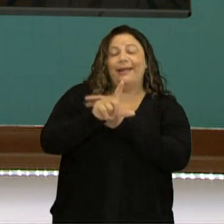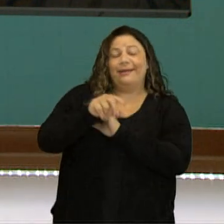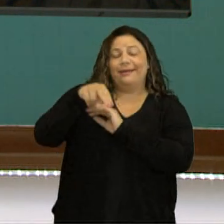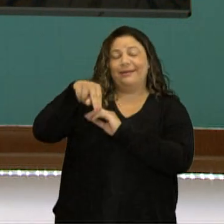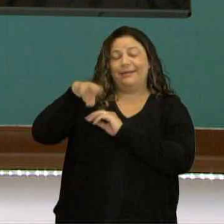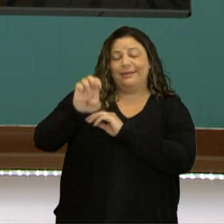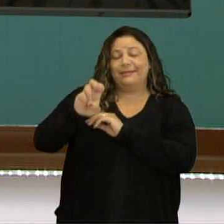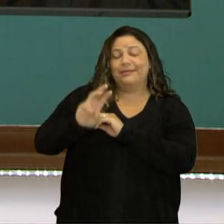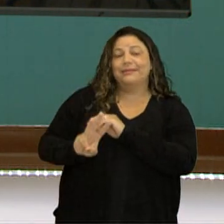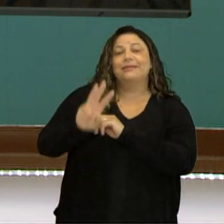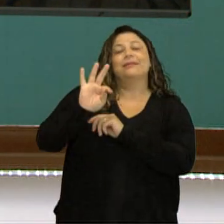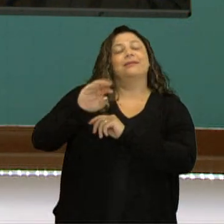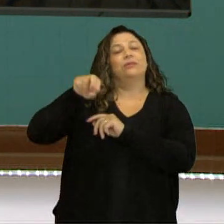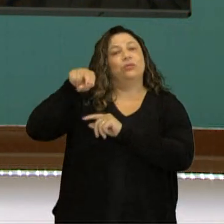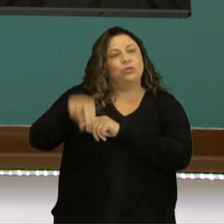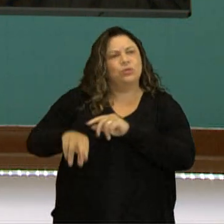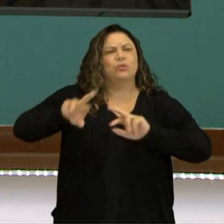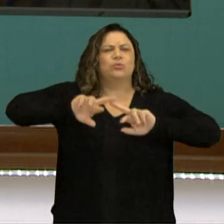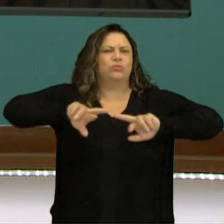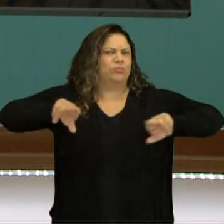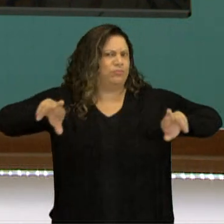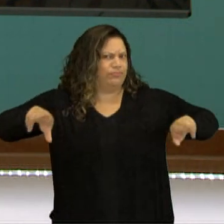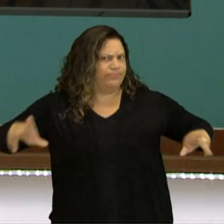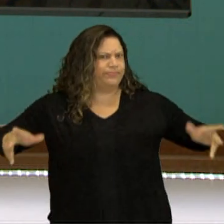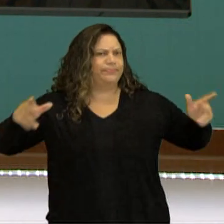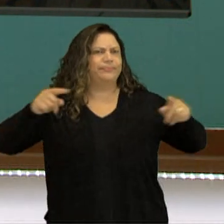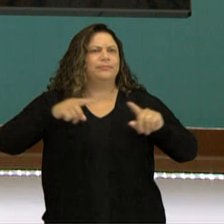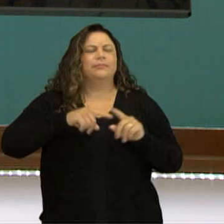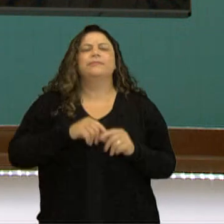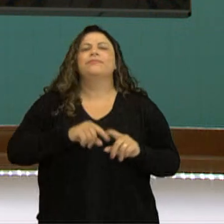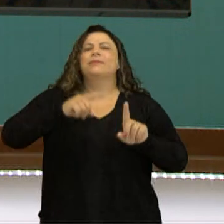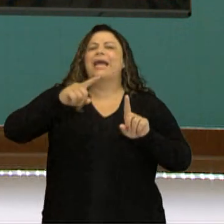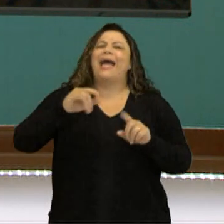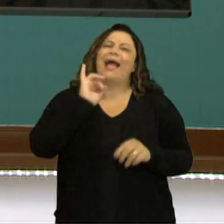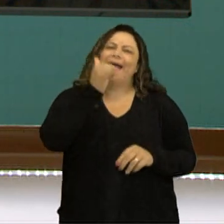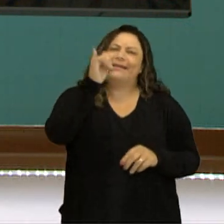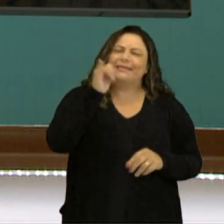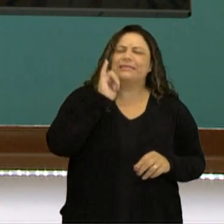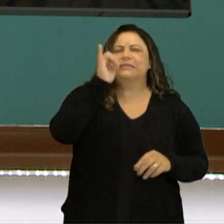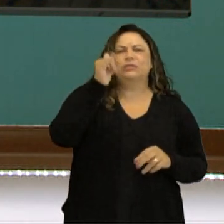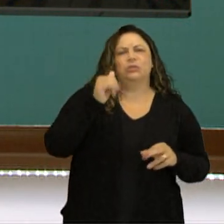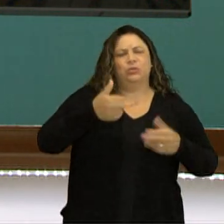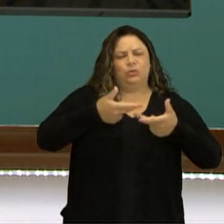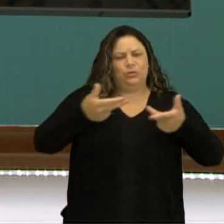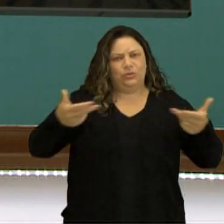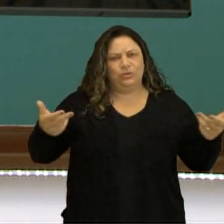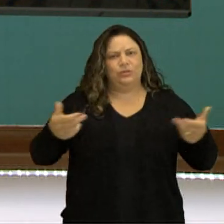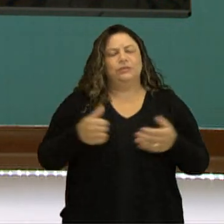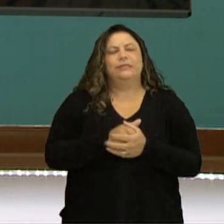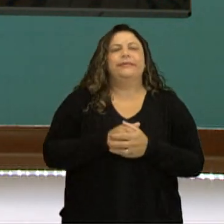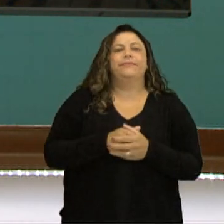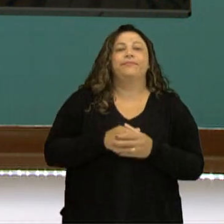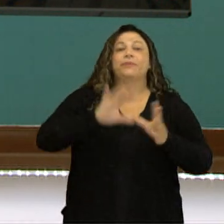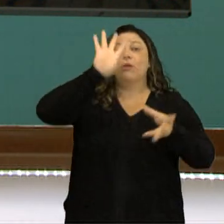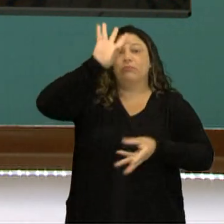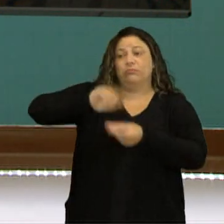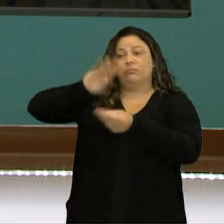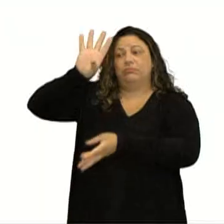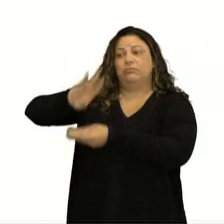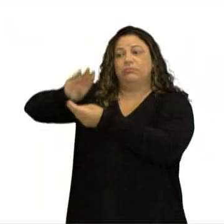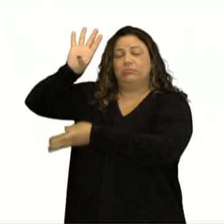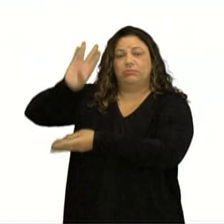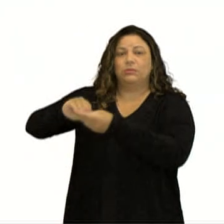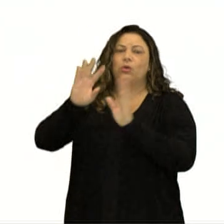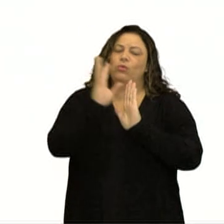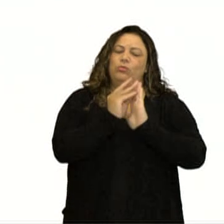energia, torque, momento angular e assim por diante, certo? Então nós estamos fazendo aqui um refinamento do conteúdo. Nós analisamos de uma